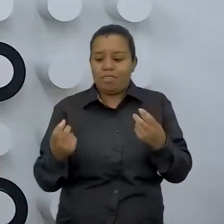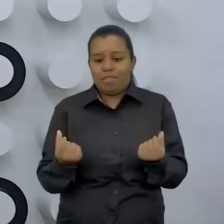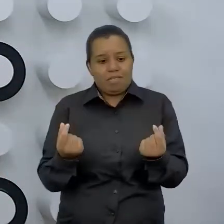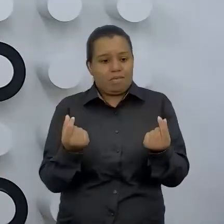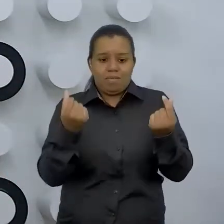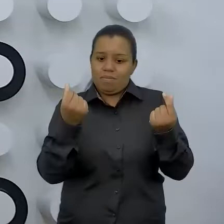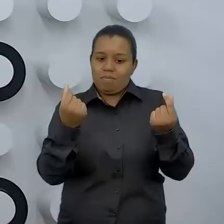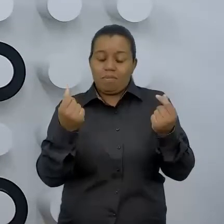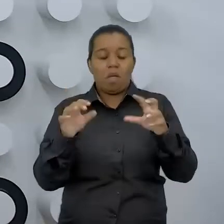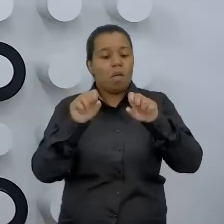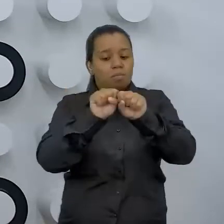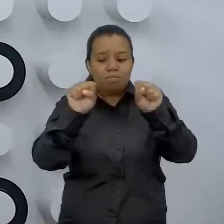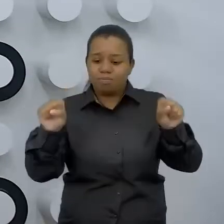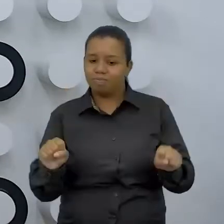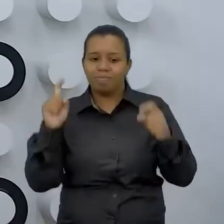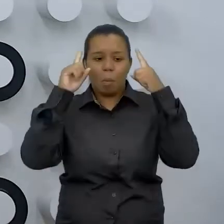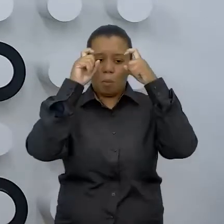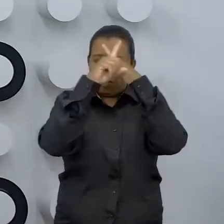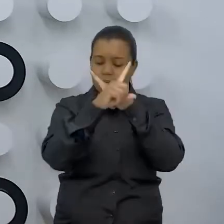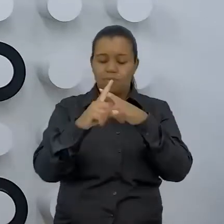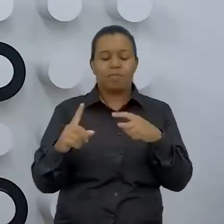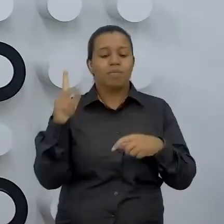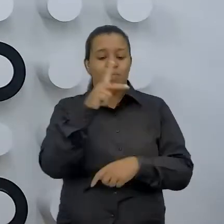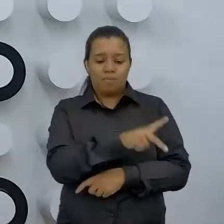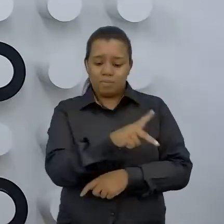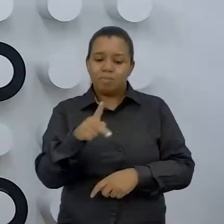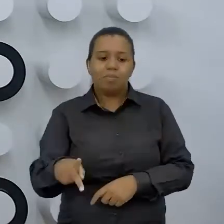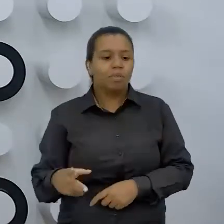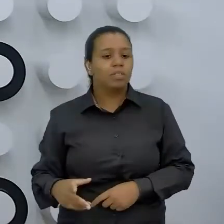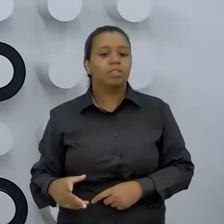você tem sistemas complexos na política. Então são